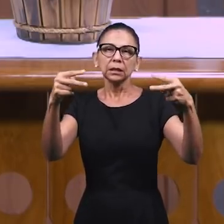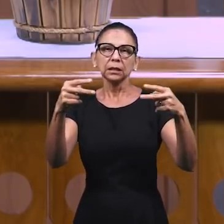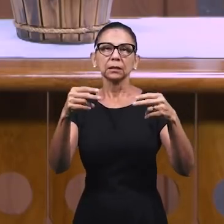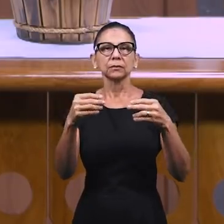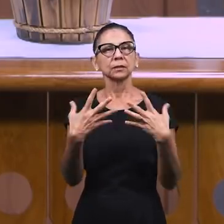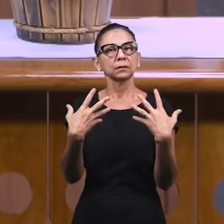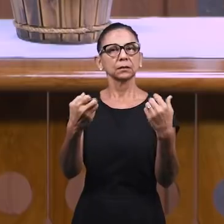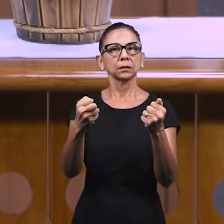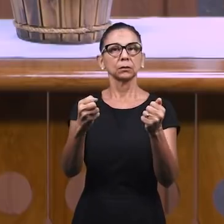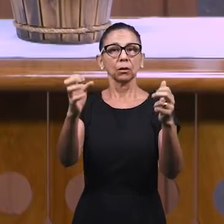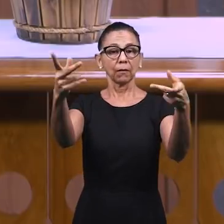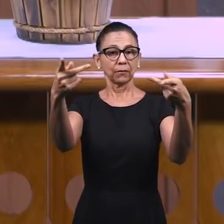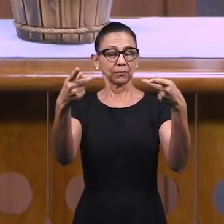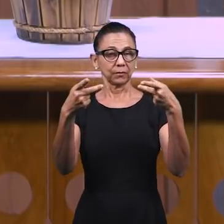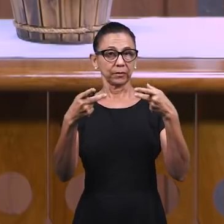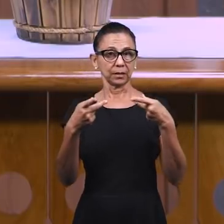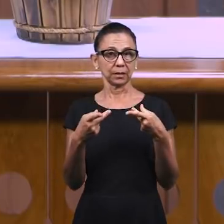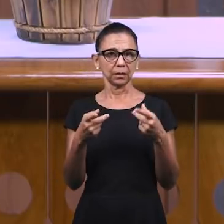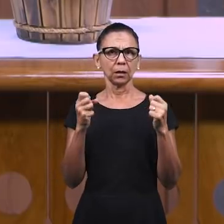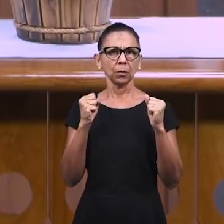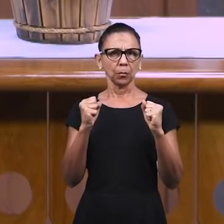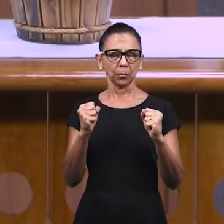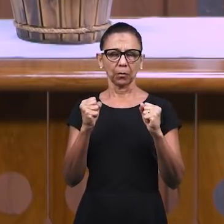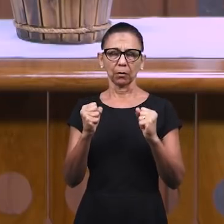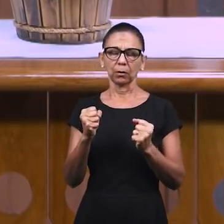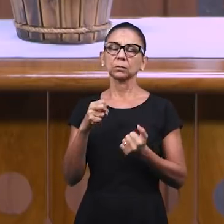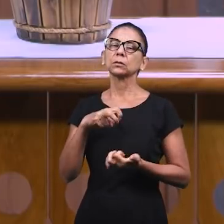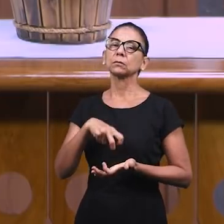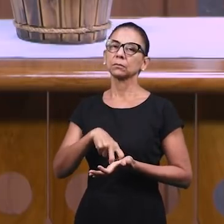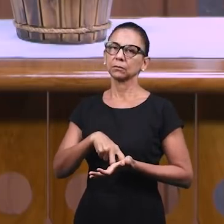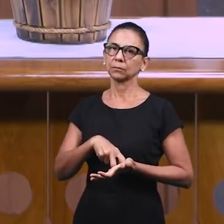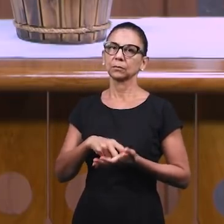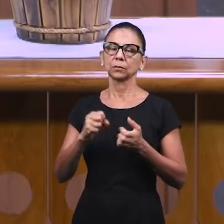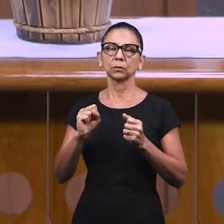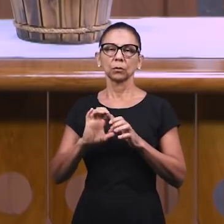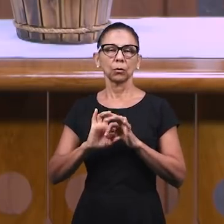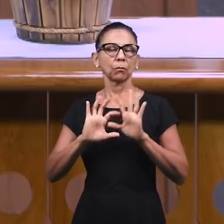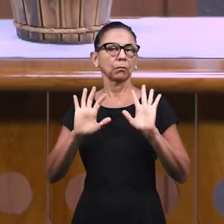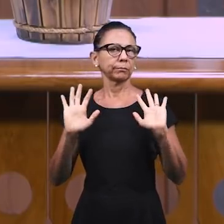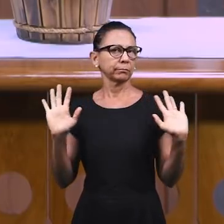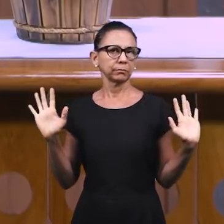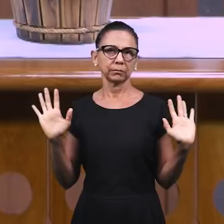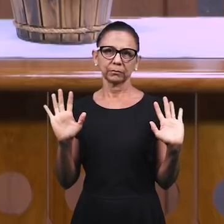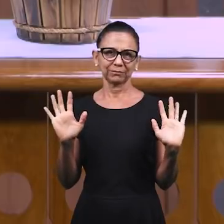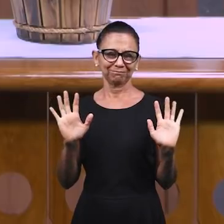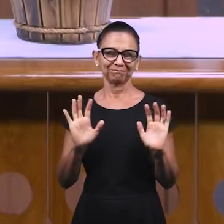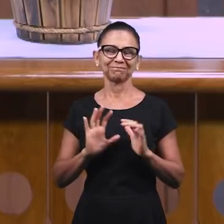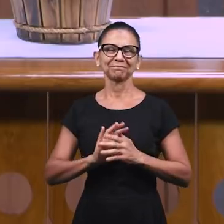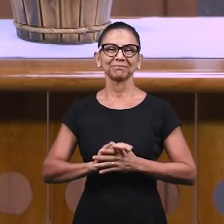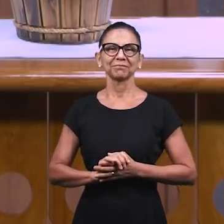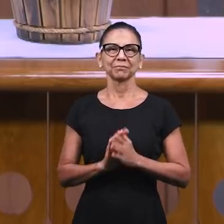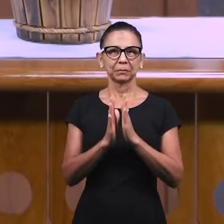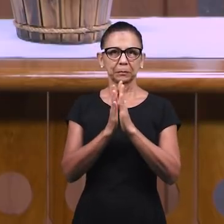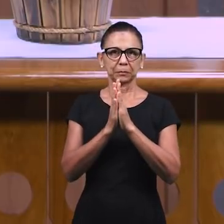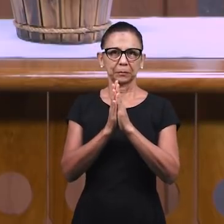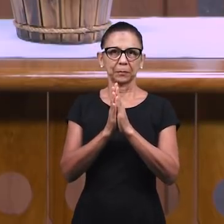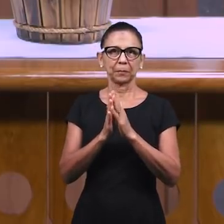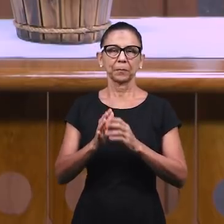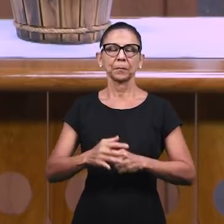visitando, portanto, se desejar, pode nos acompanhar nesse gesto ou permanecer da forma como melhor lhe convier. Nós vamos orar